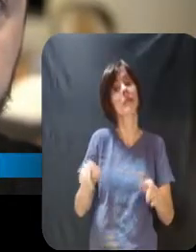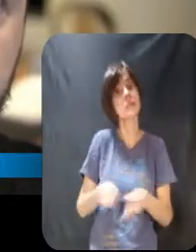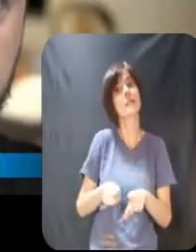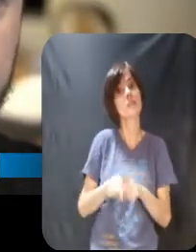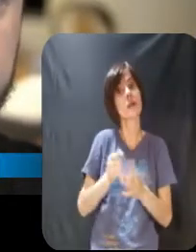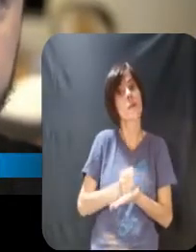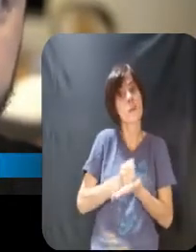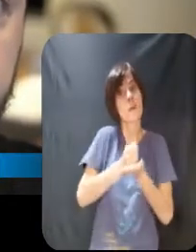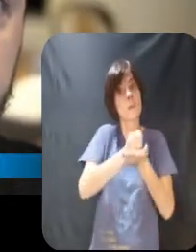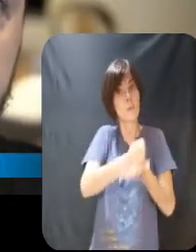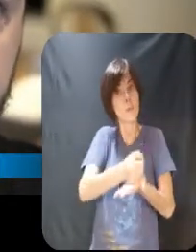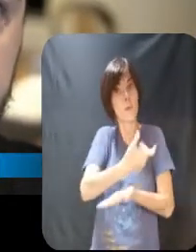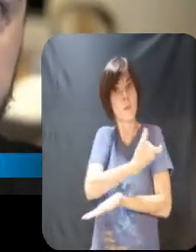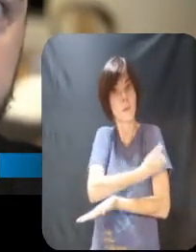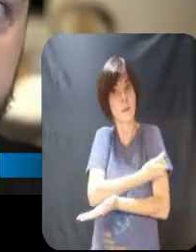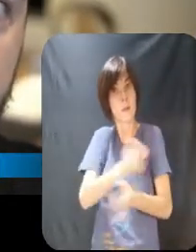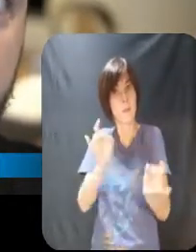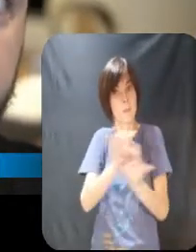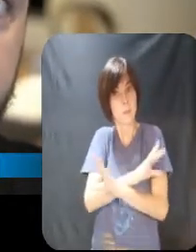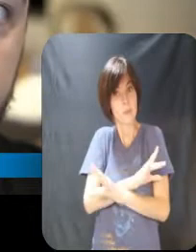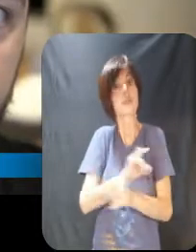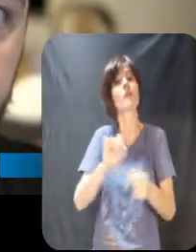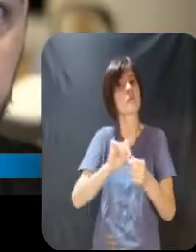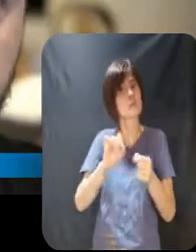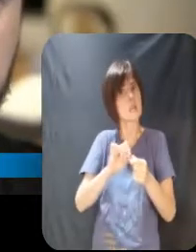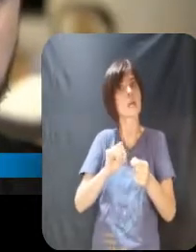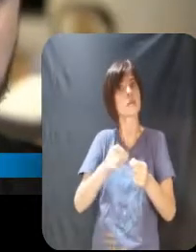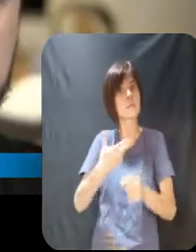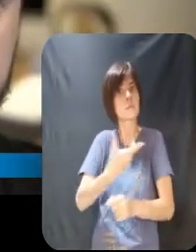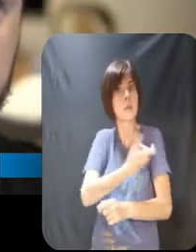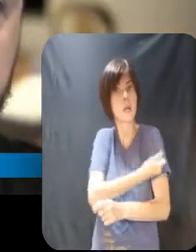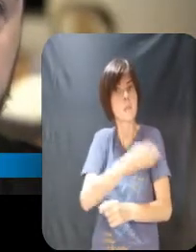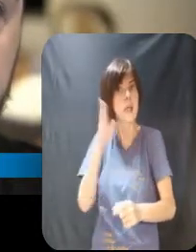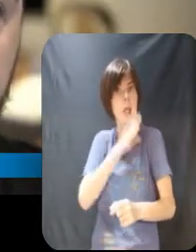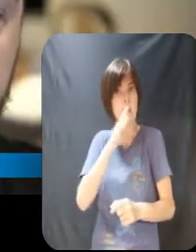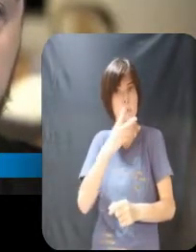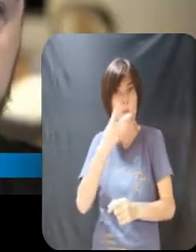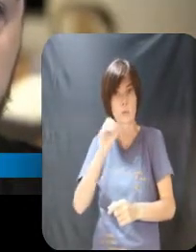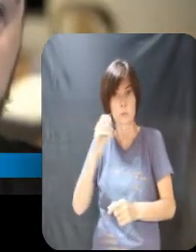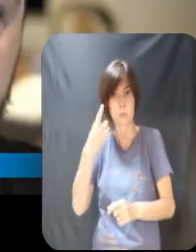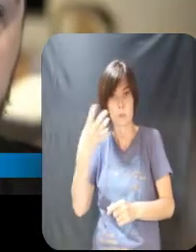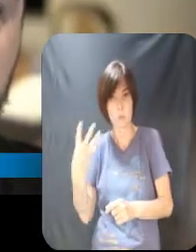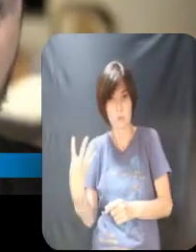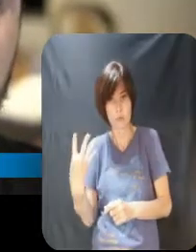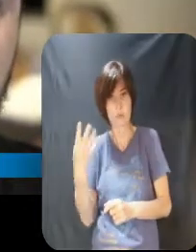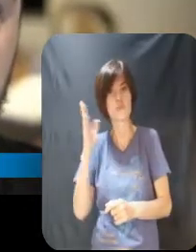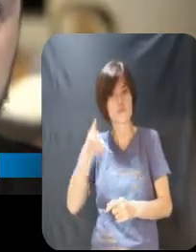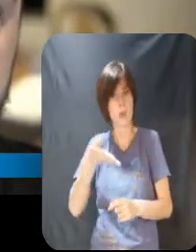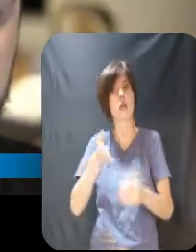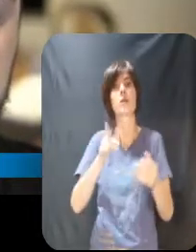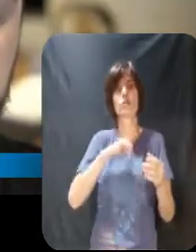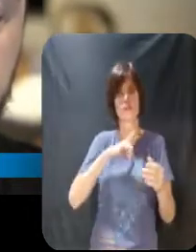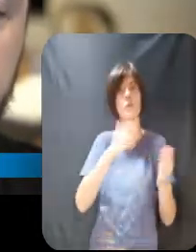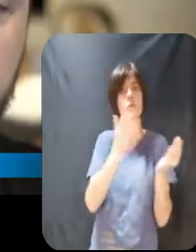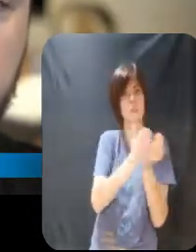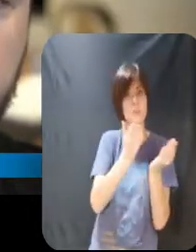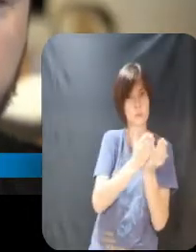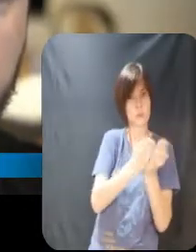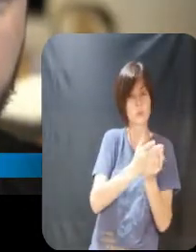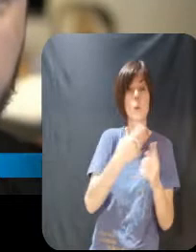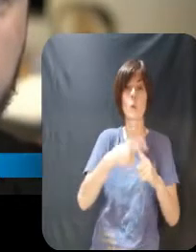urgentemente a partir de 2014. Isso já era estudado. Por causa do surto africano de 2014, eles correram com a pesquisa